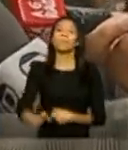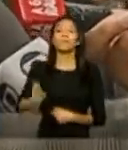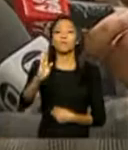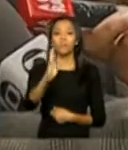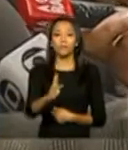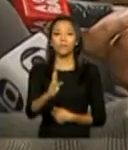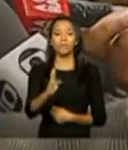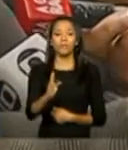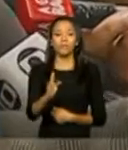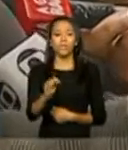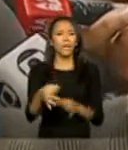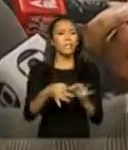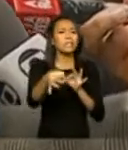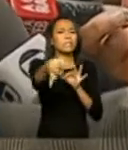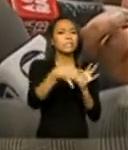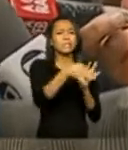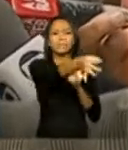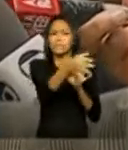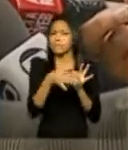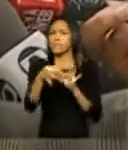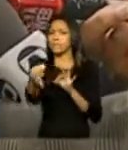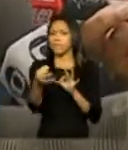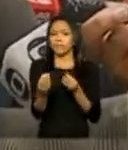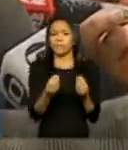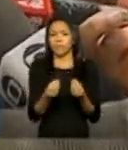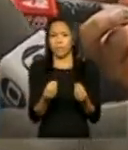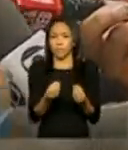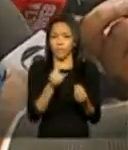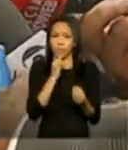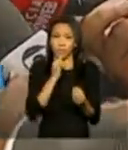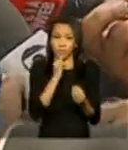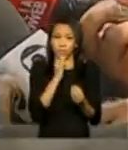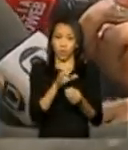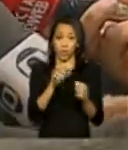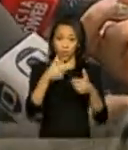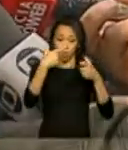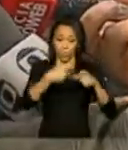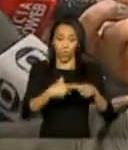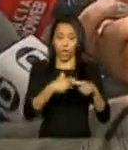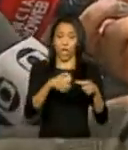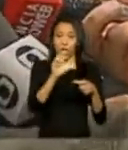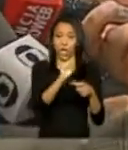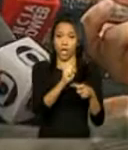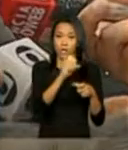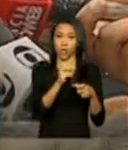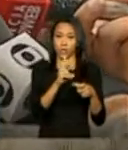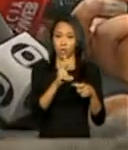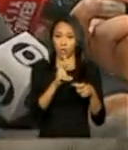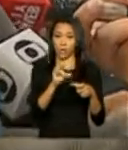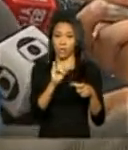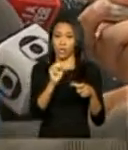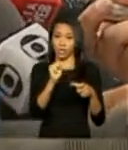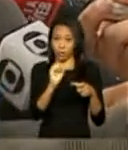encurtar distâncias. Não tem sentido você de Sorriso ou de outra região do centro